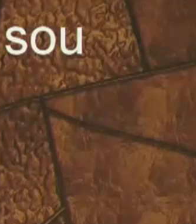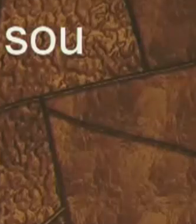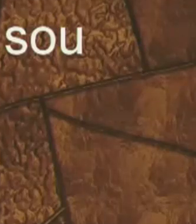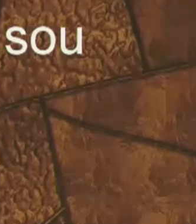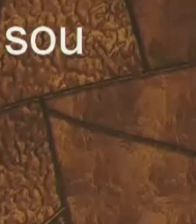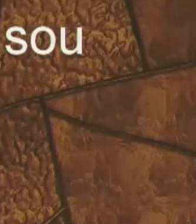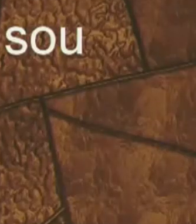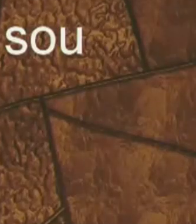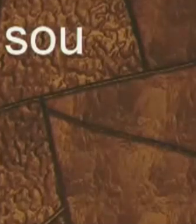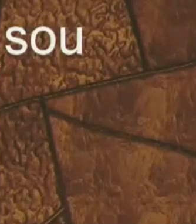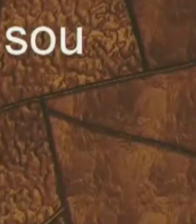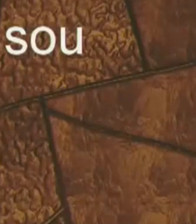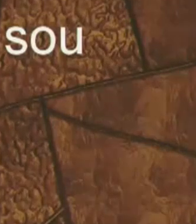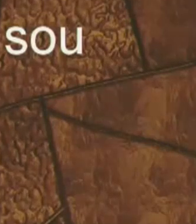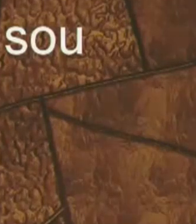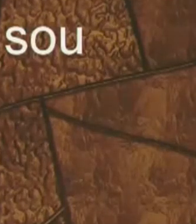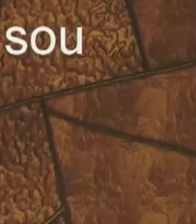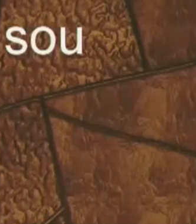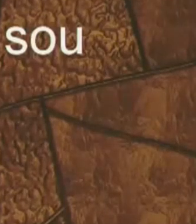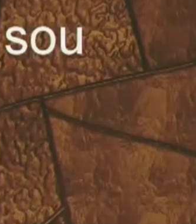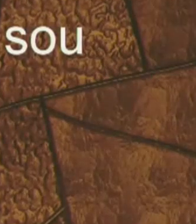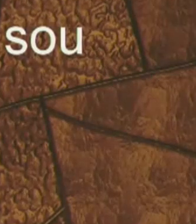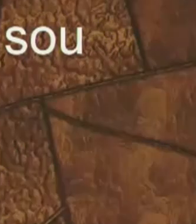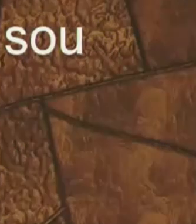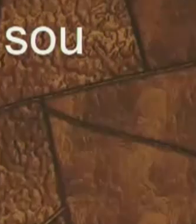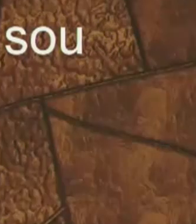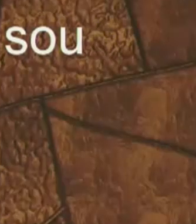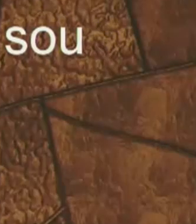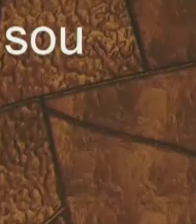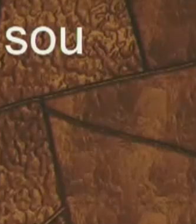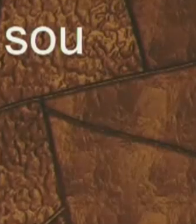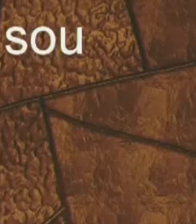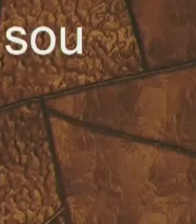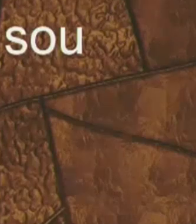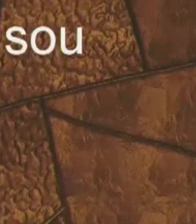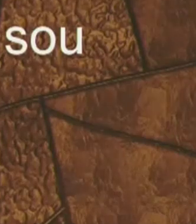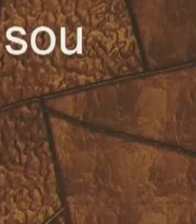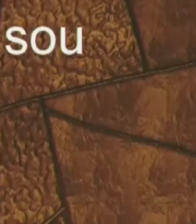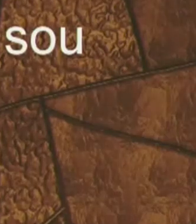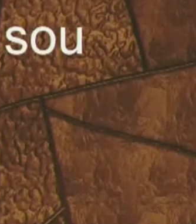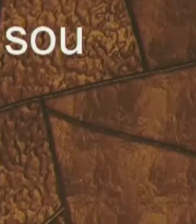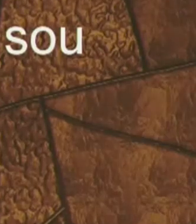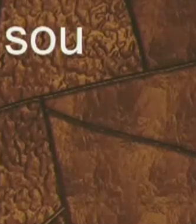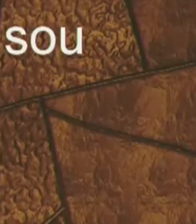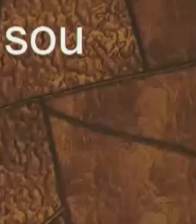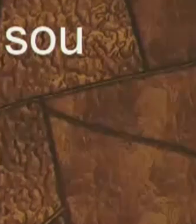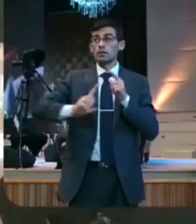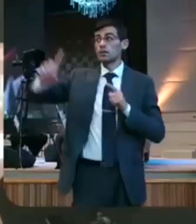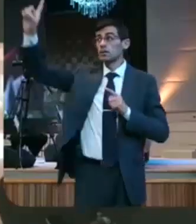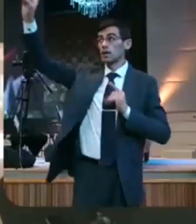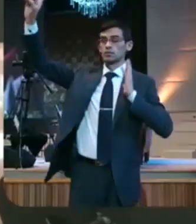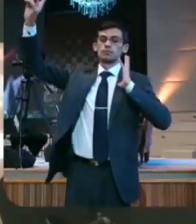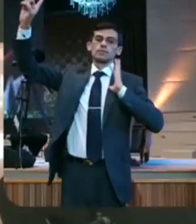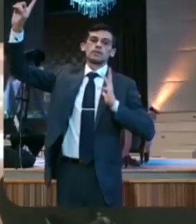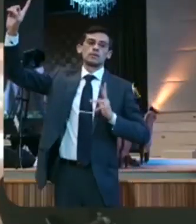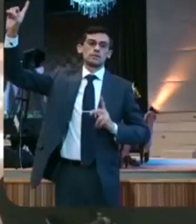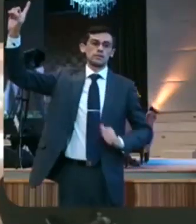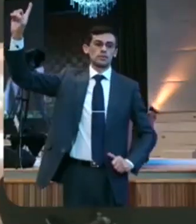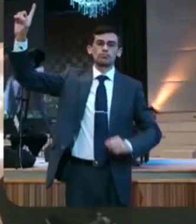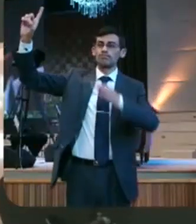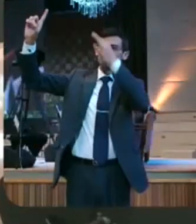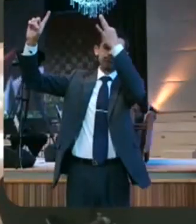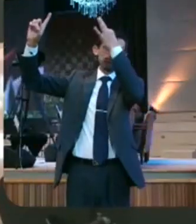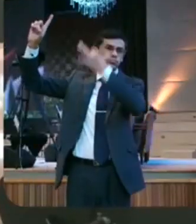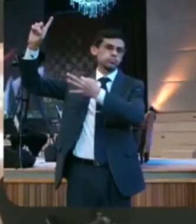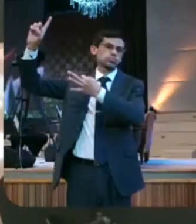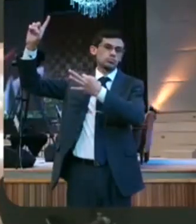tudo o que fizerem, porque está escrito: sejam santos, porque eu sou santo. Um dos